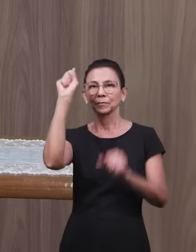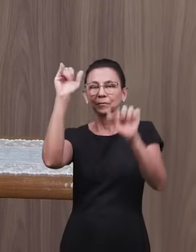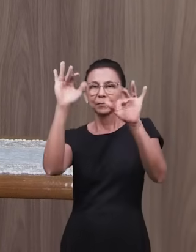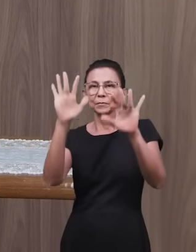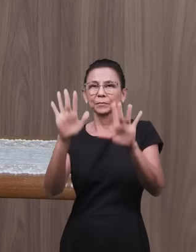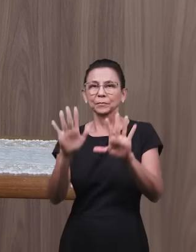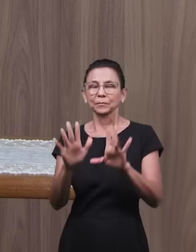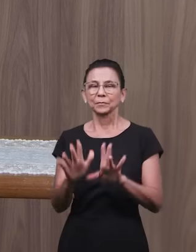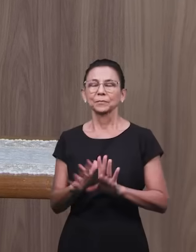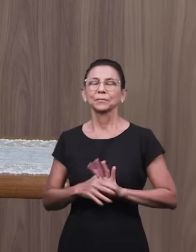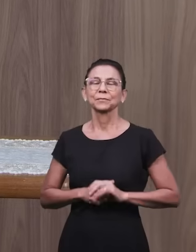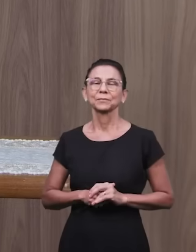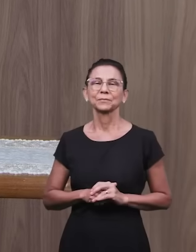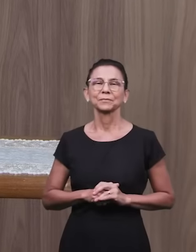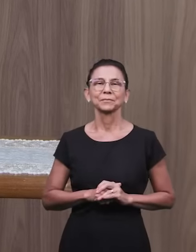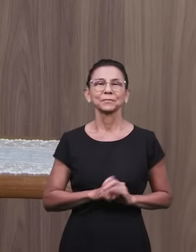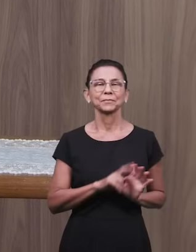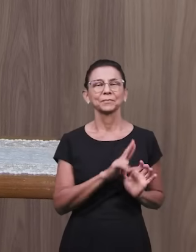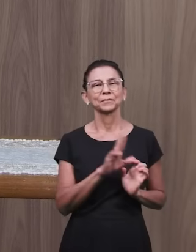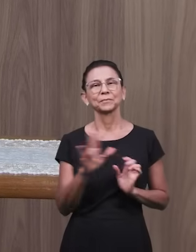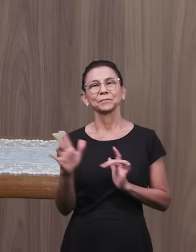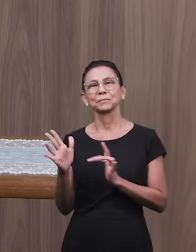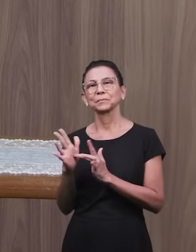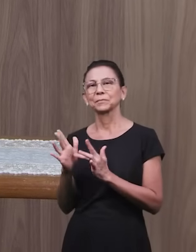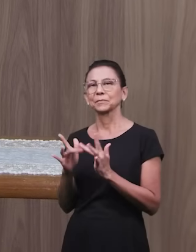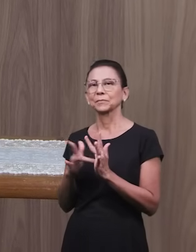no nome santo do Senhor Jesus.